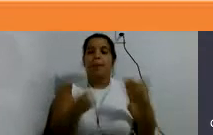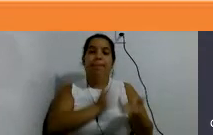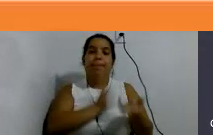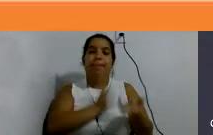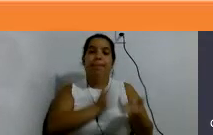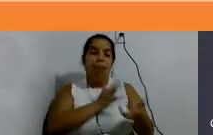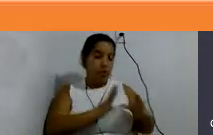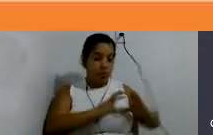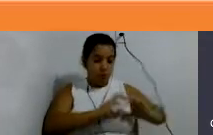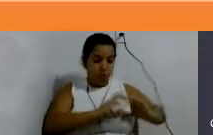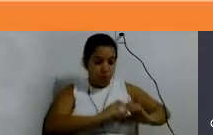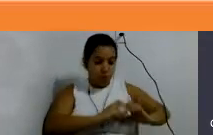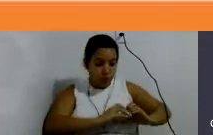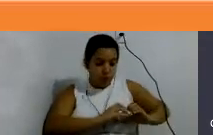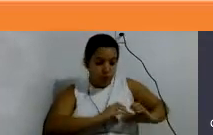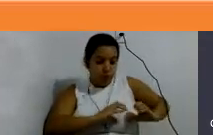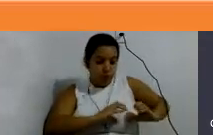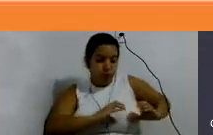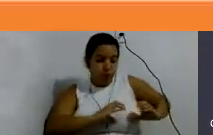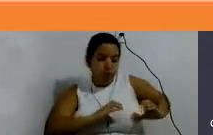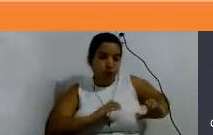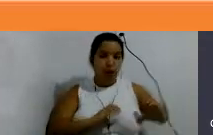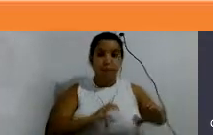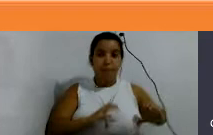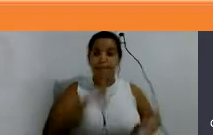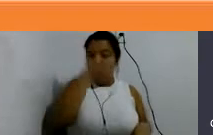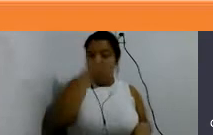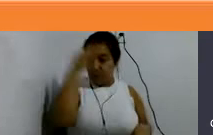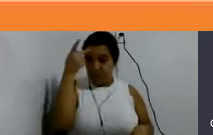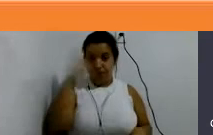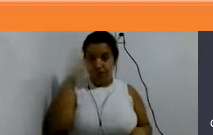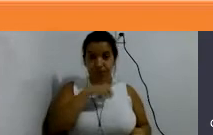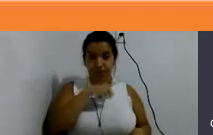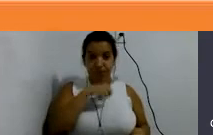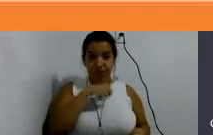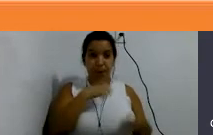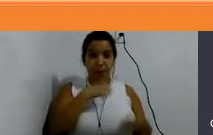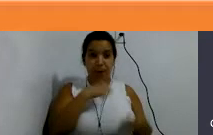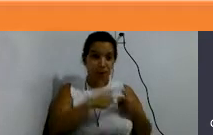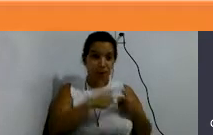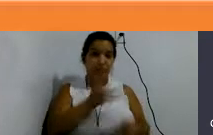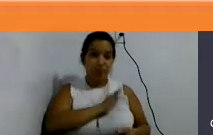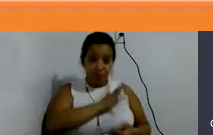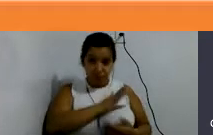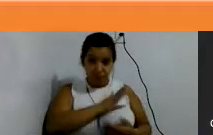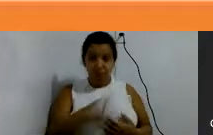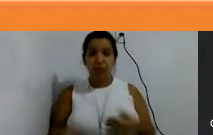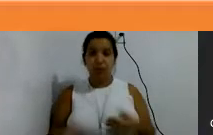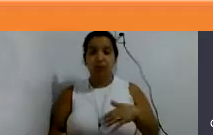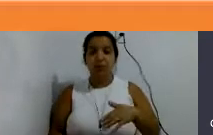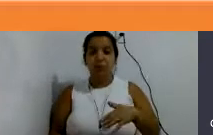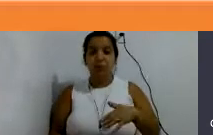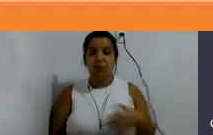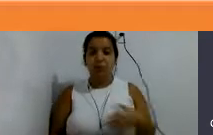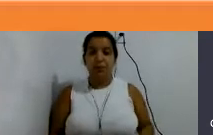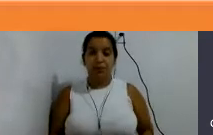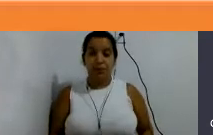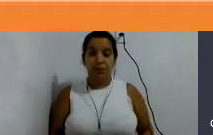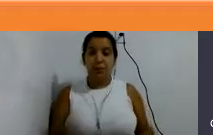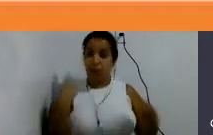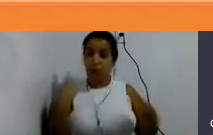a hipertrofiar. Então, é um paciente que vai ter uma insuficiência cardíaca congestiva. Por quê? Porque